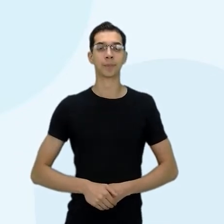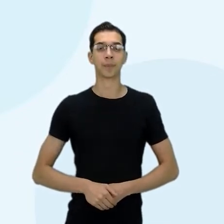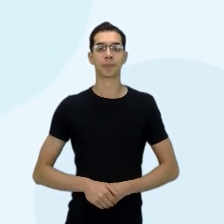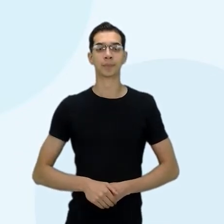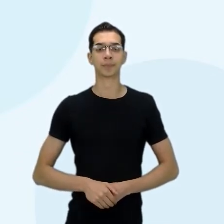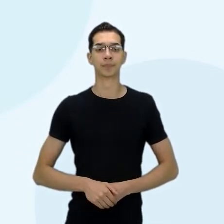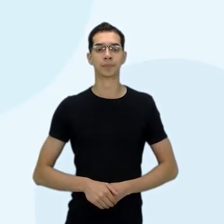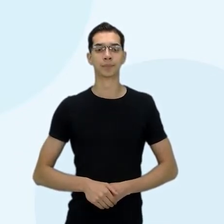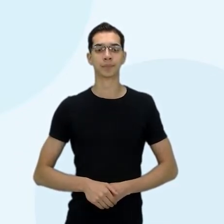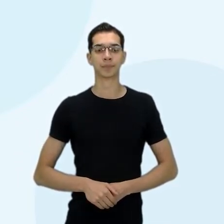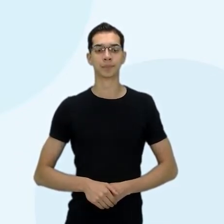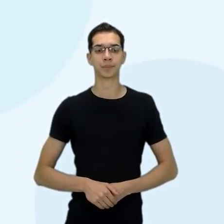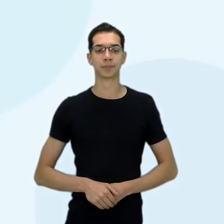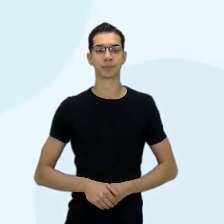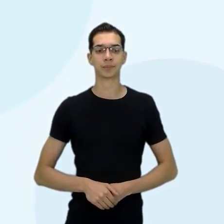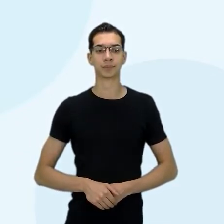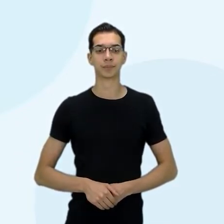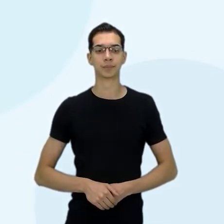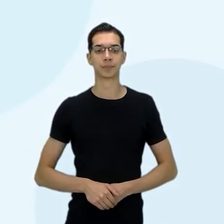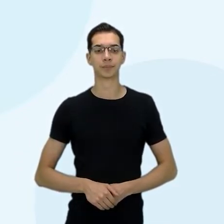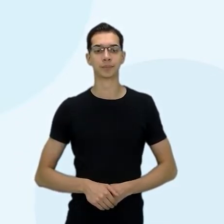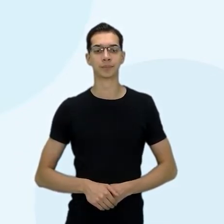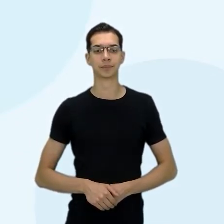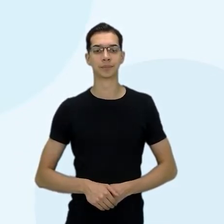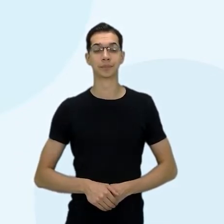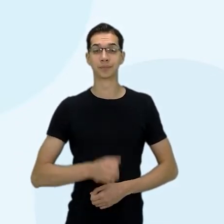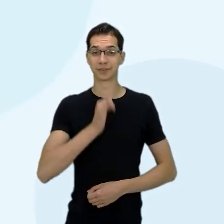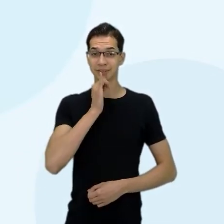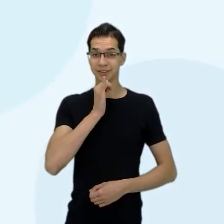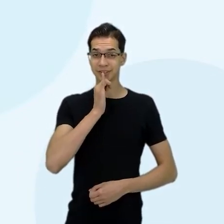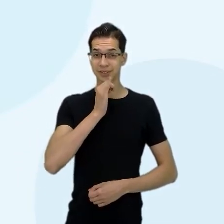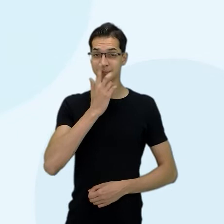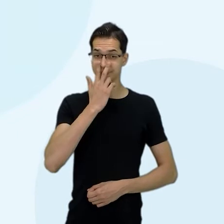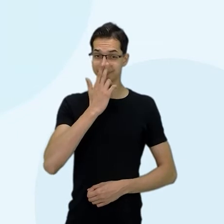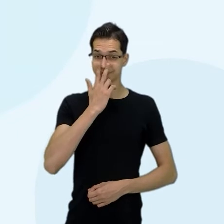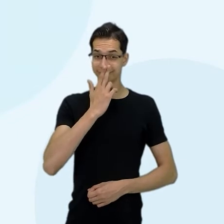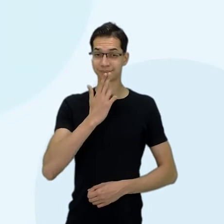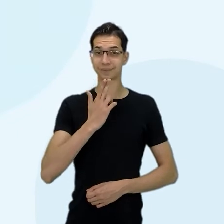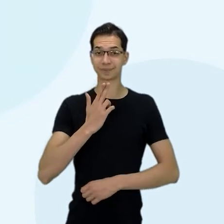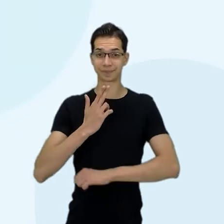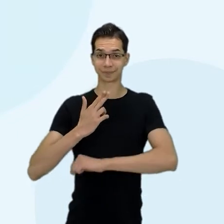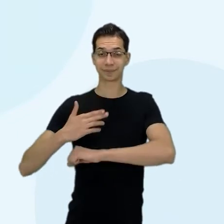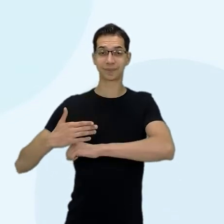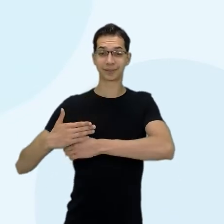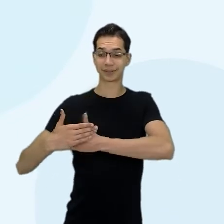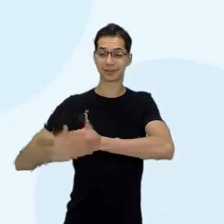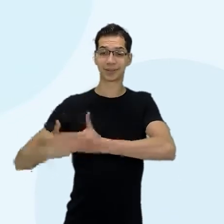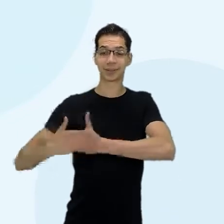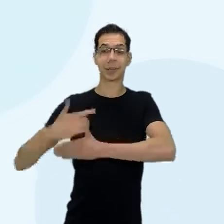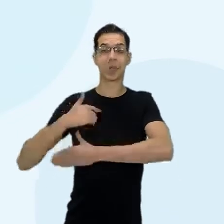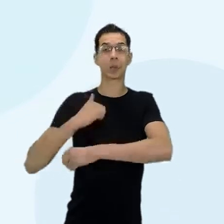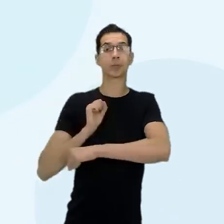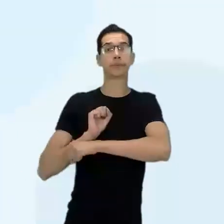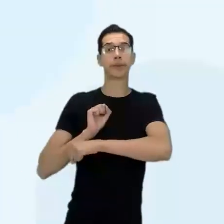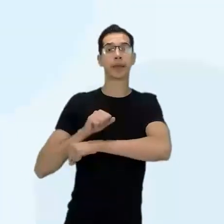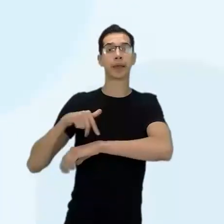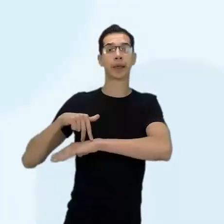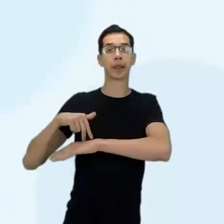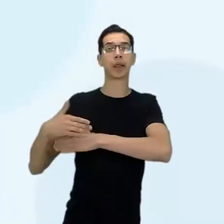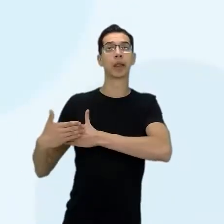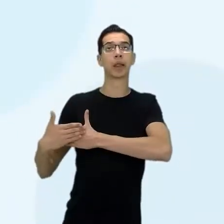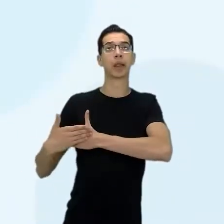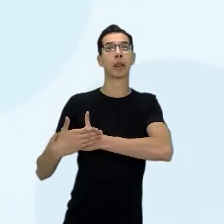mim, ainda não, agora já passou por mim. Mas eu preciso aguardar um certo tempo. Por quê?